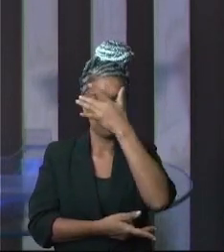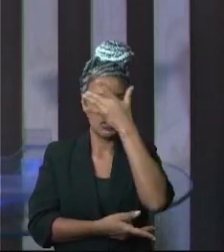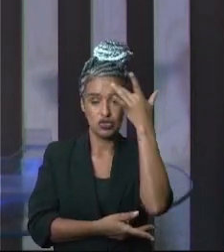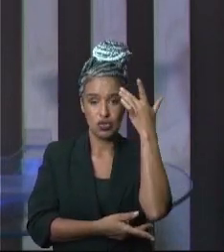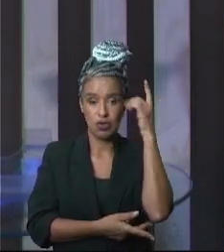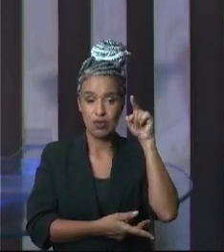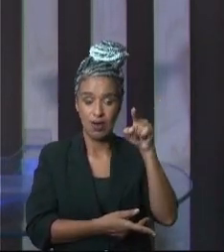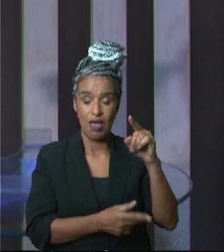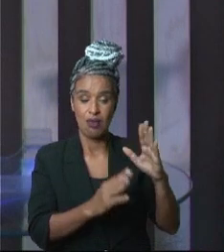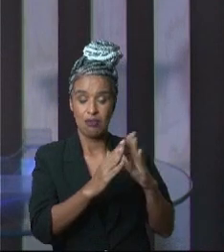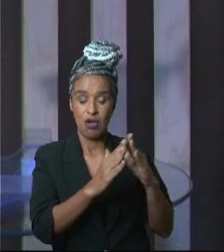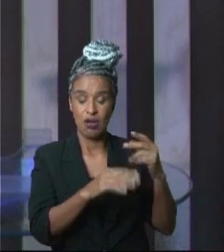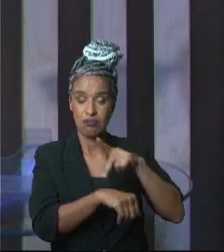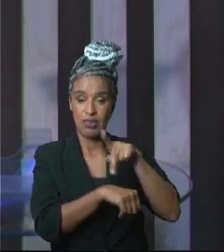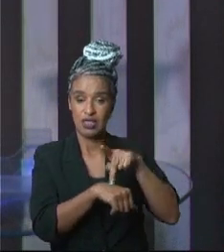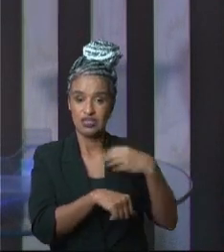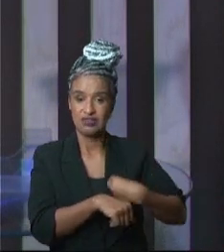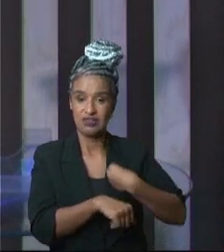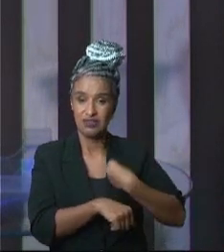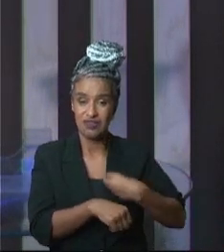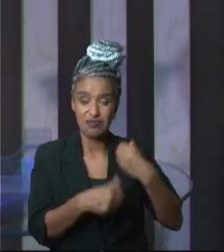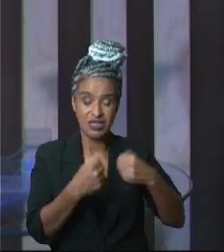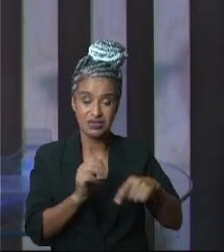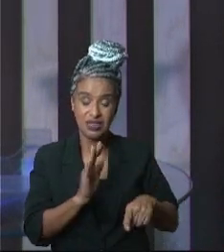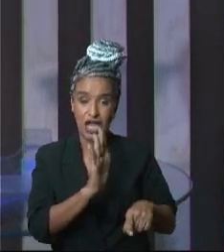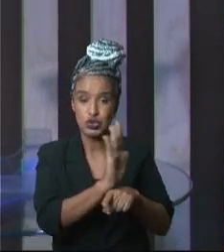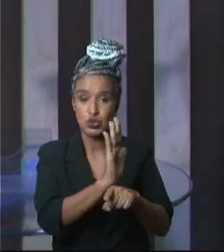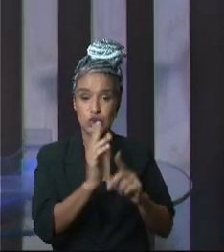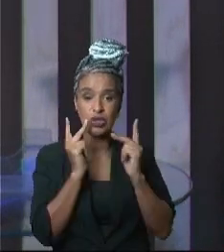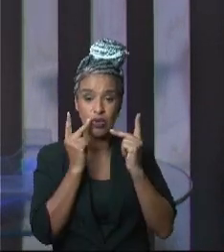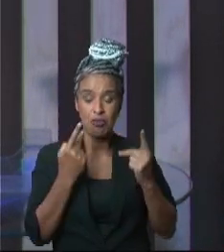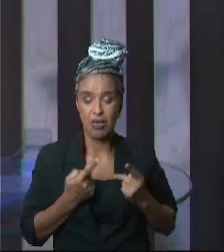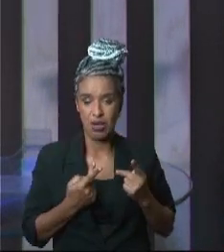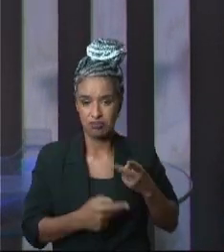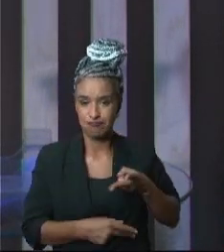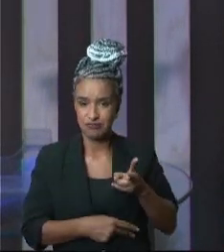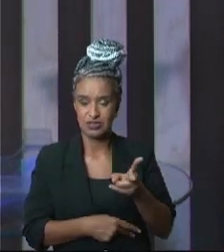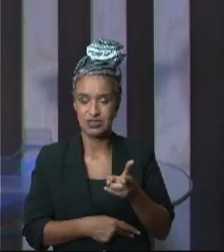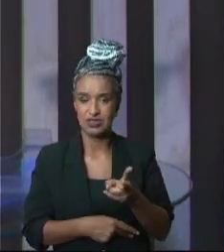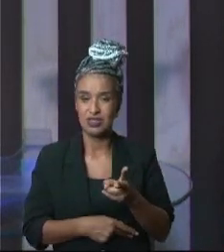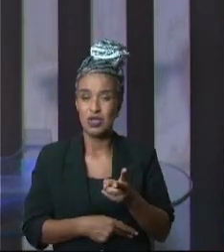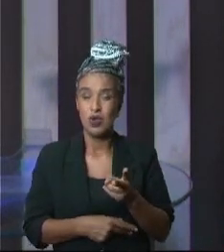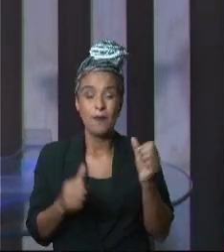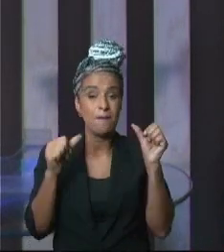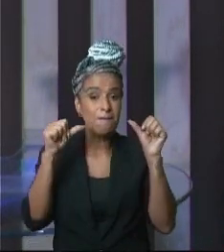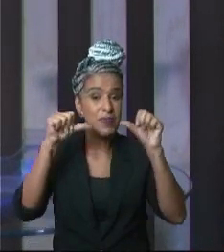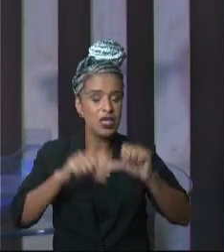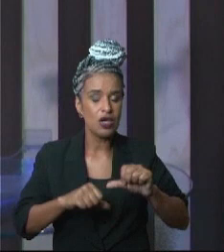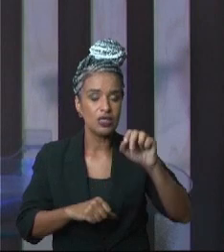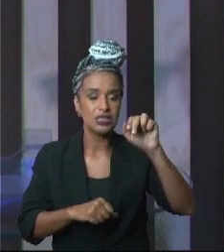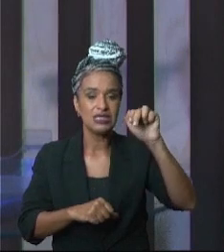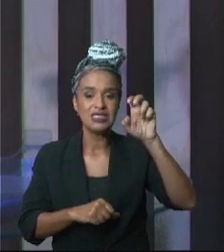humanitária. Mas o que é mais dramático? 5 milhões de crianças